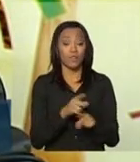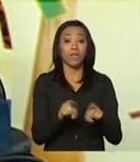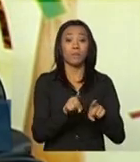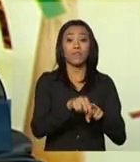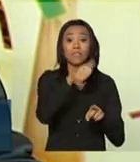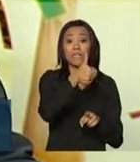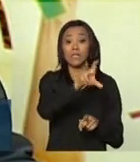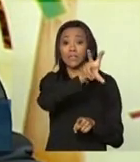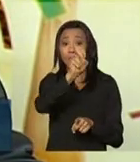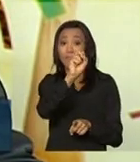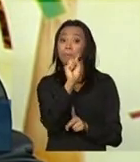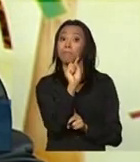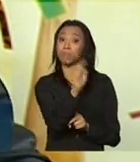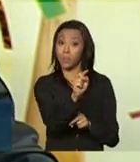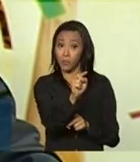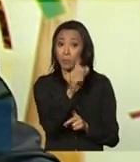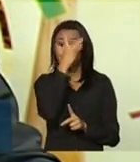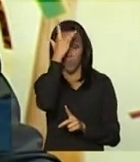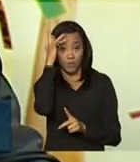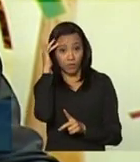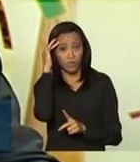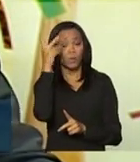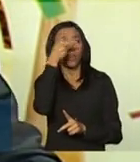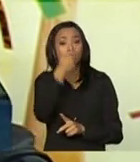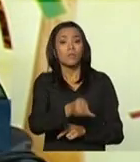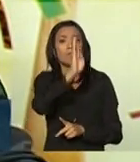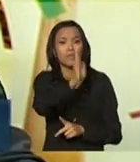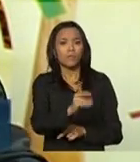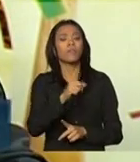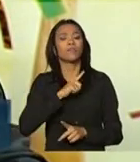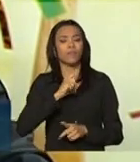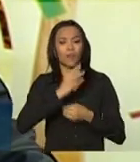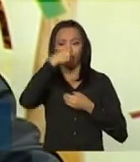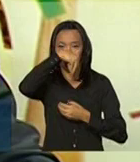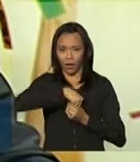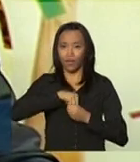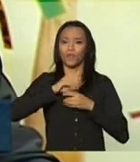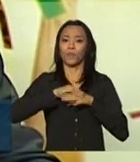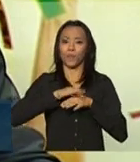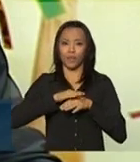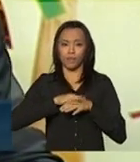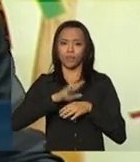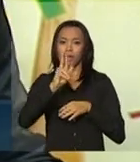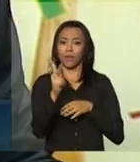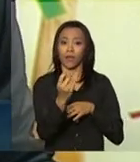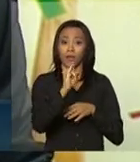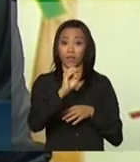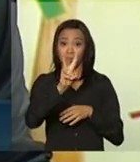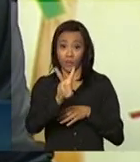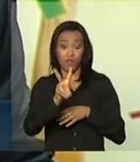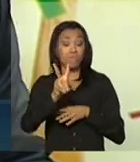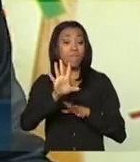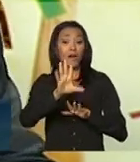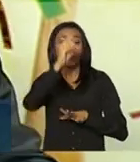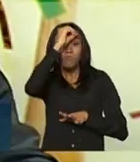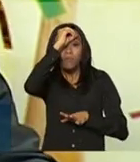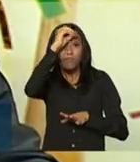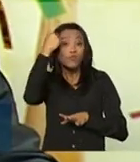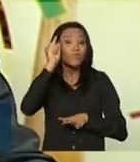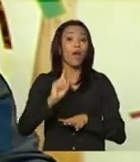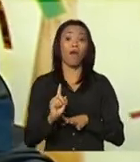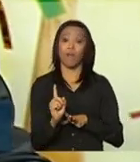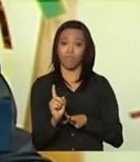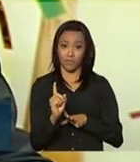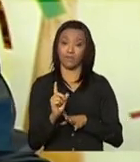mil brasileiros e brasileiras que são portadoras do vírus HIV e que não têm noção